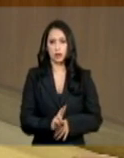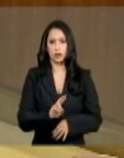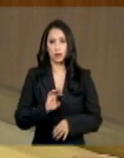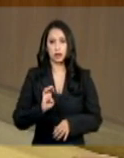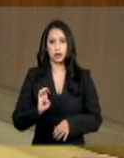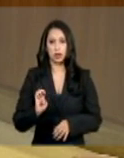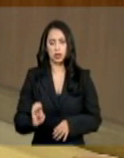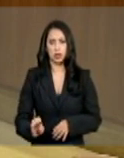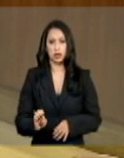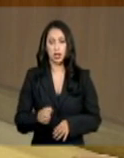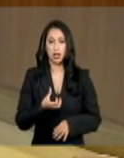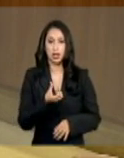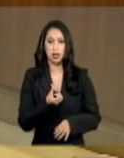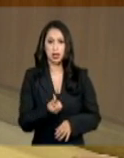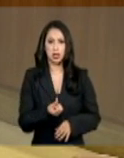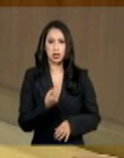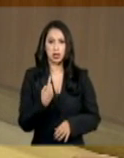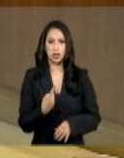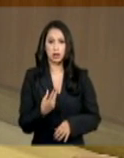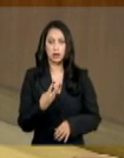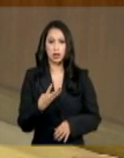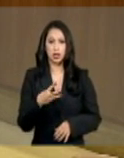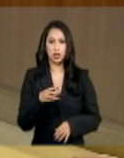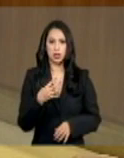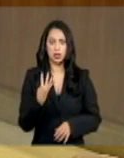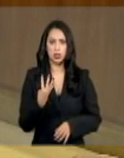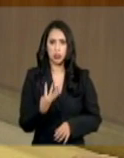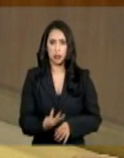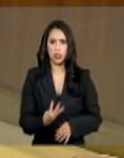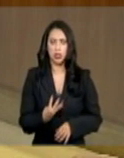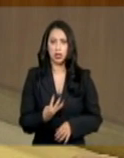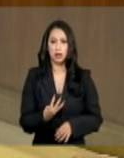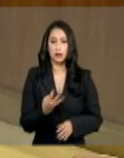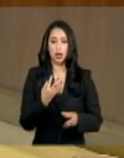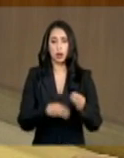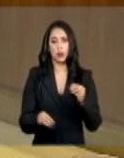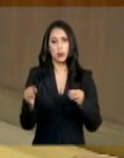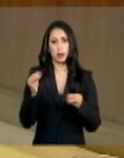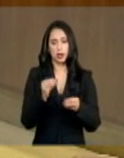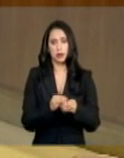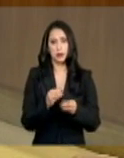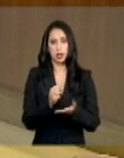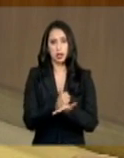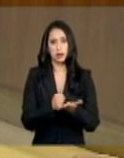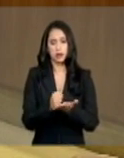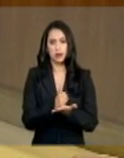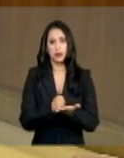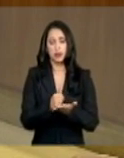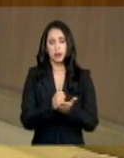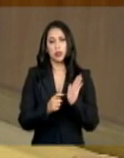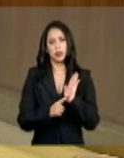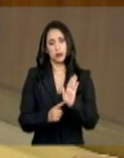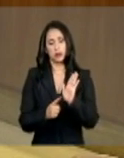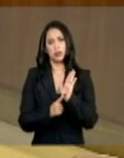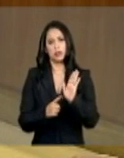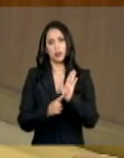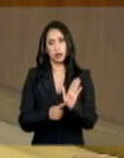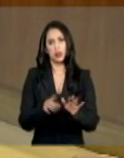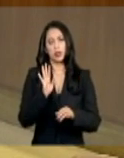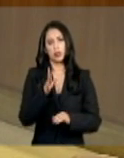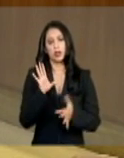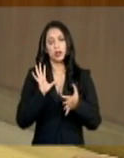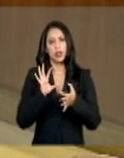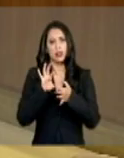601 314 para complementar os fundamentos estampar o que o veículo lei